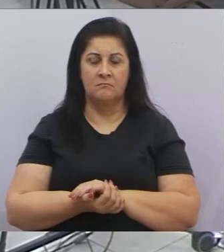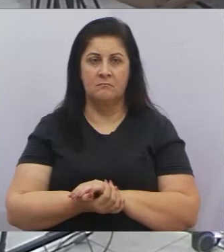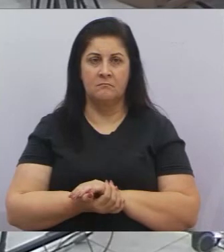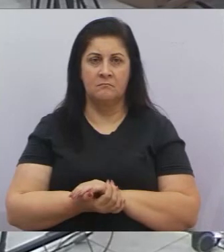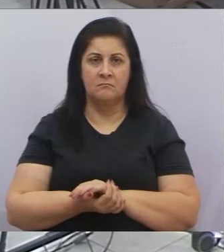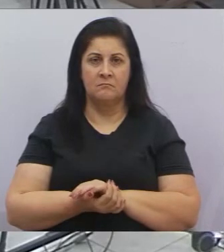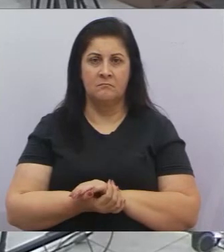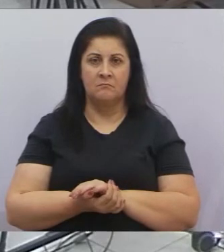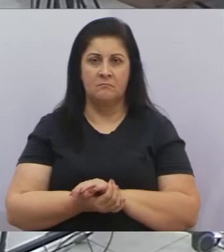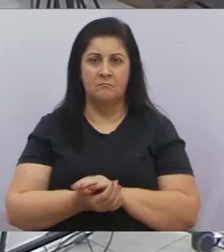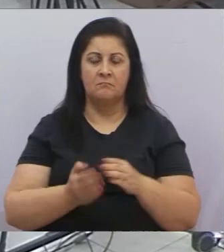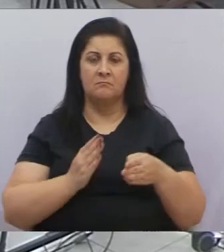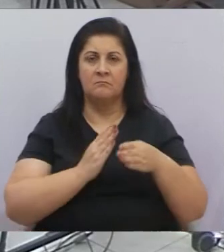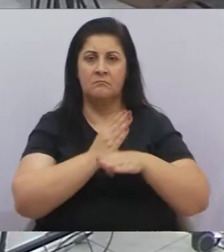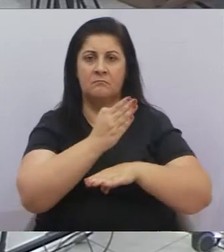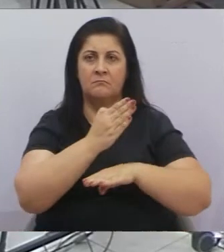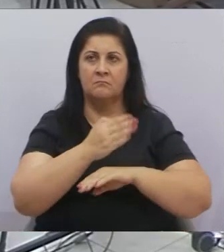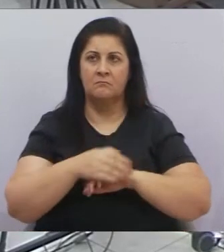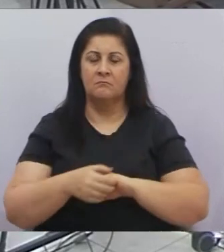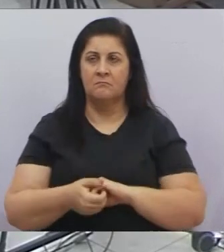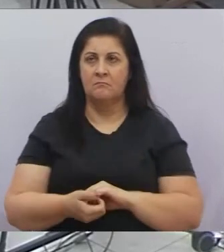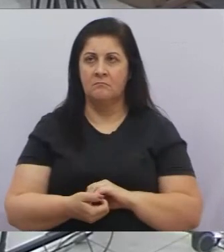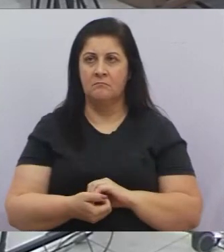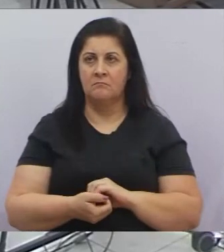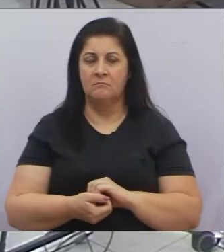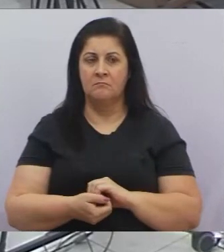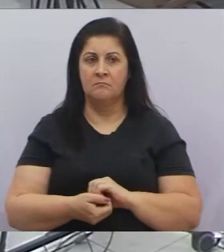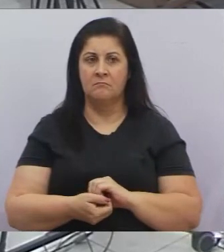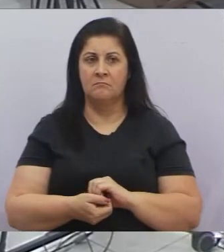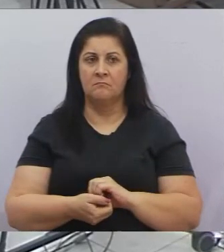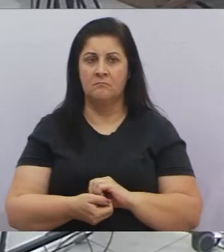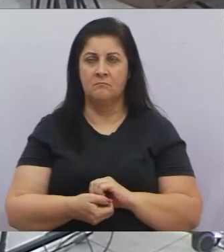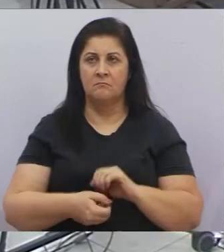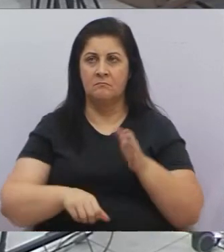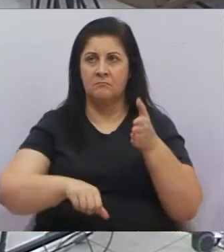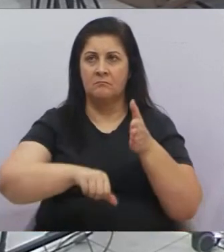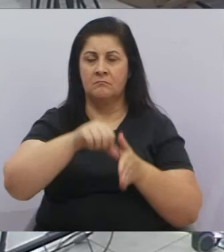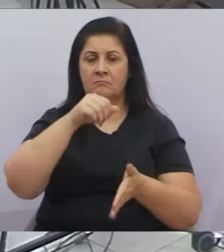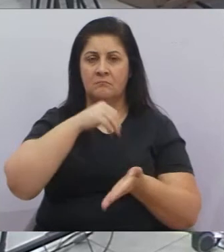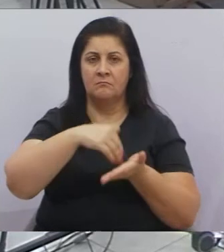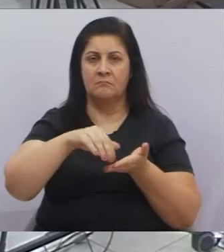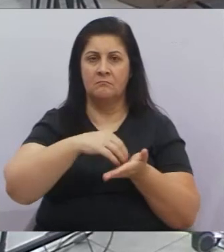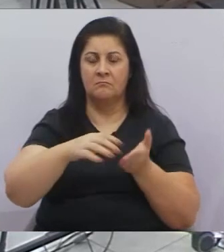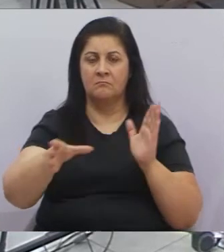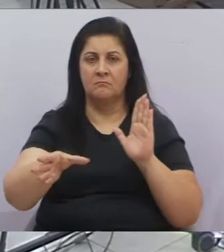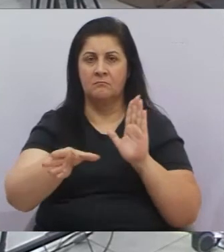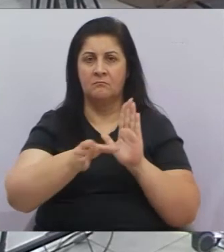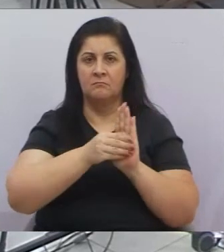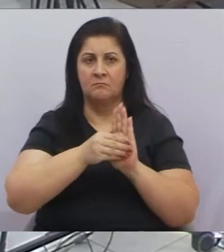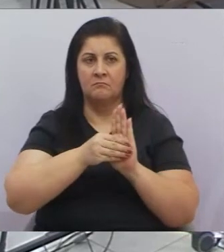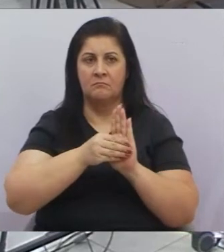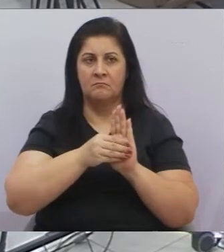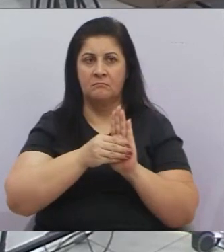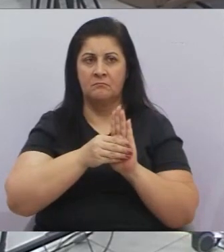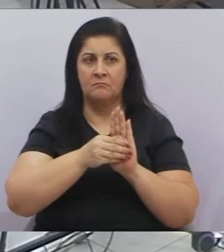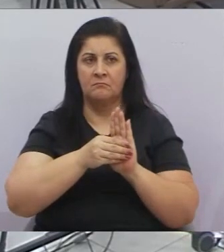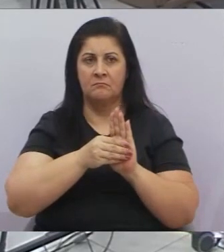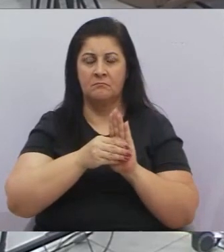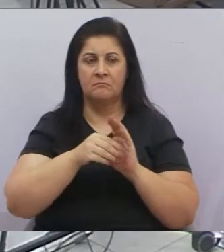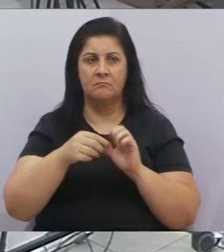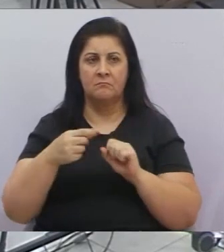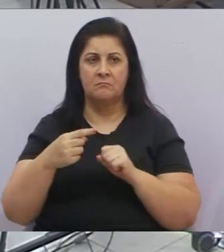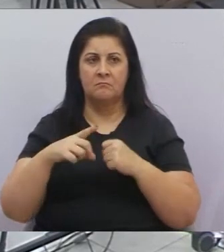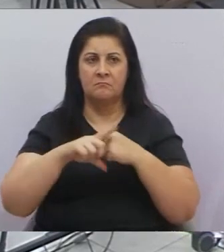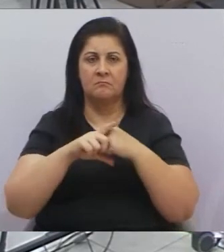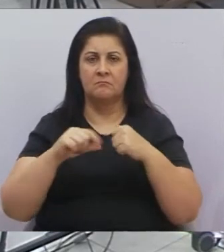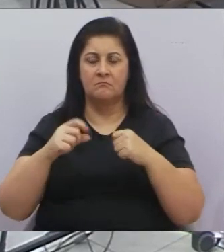Emenda modificativa aprovada. Peço ao primeiro secretário que faça a leitura da emenda número 1. Artigo